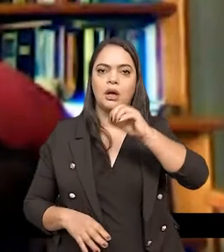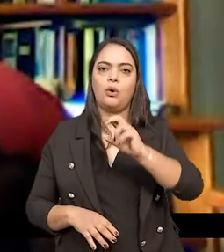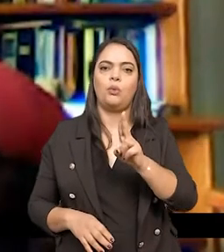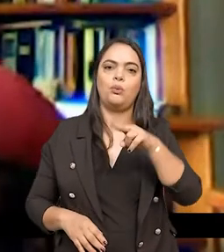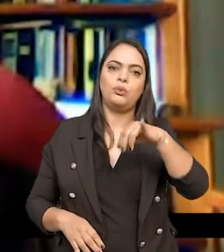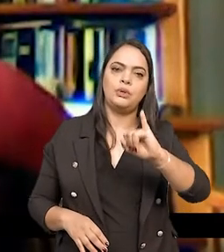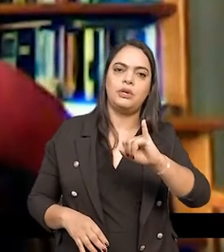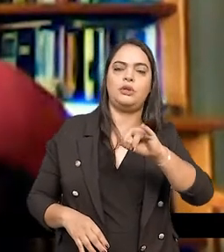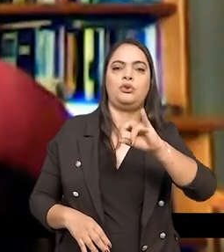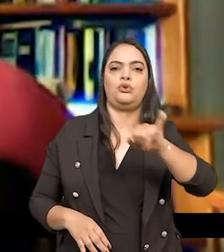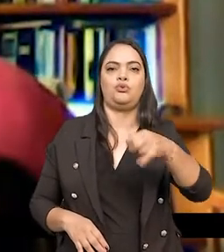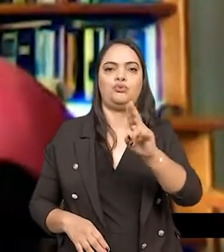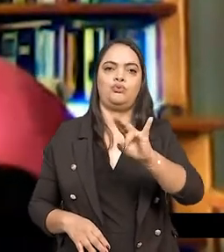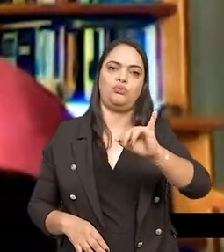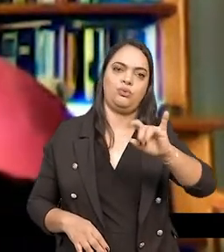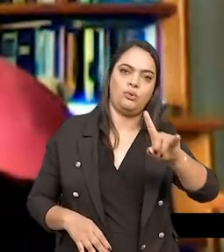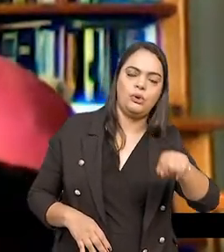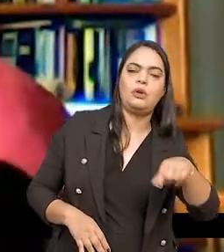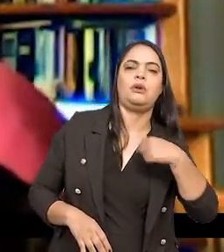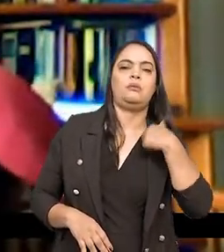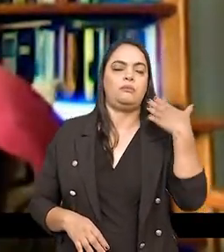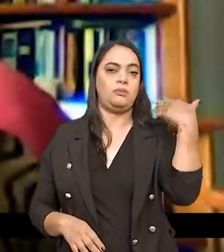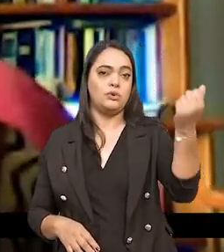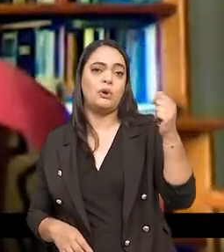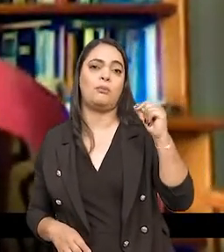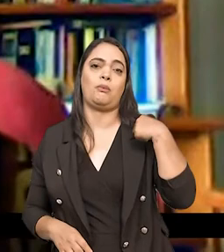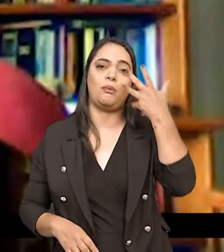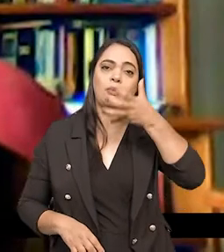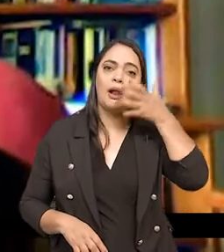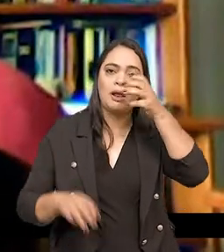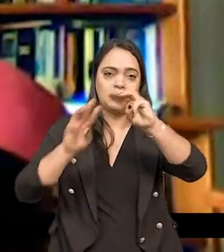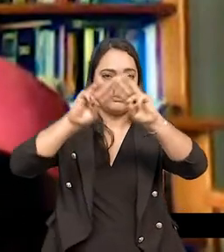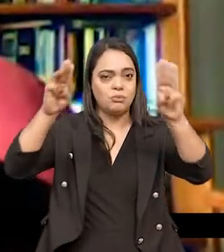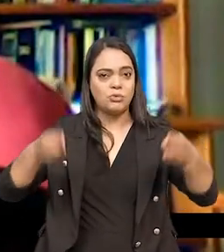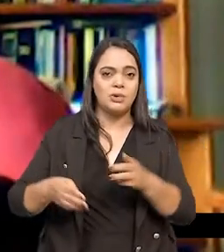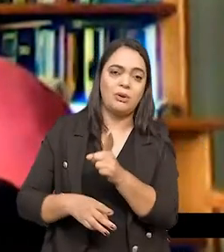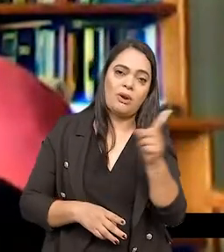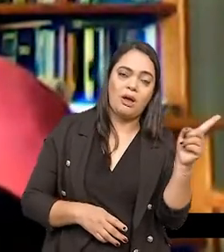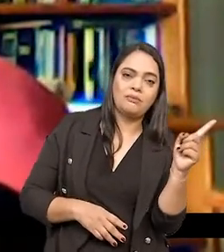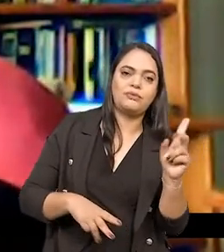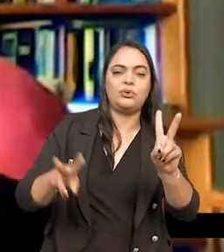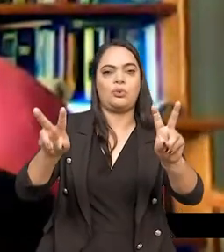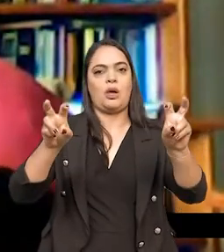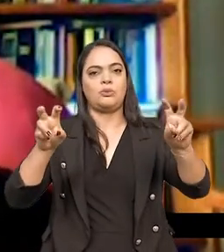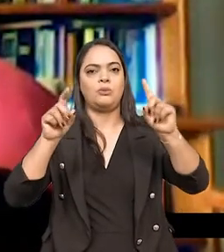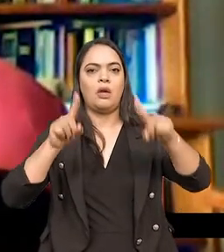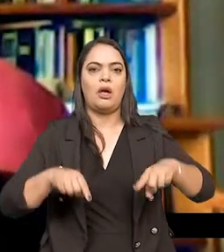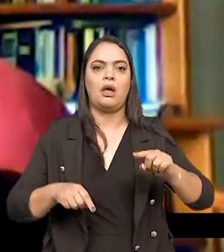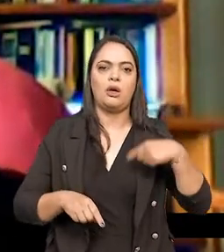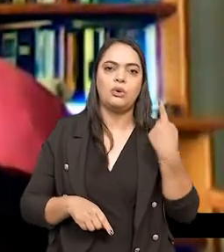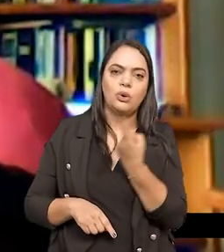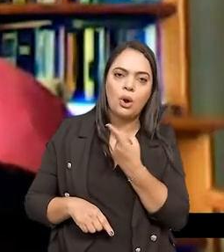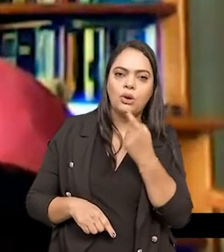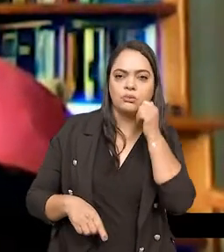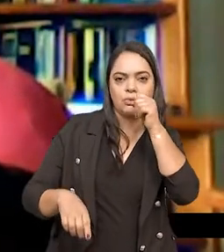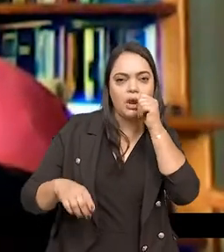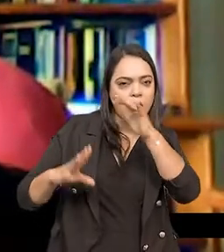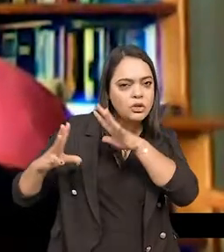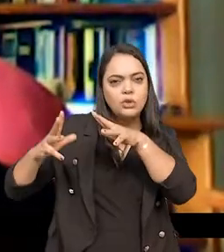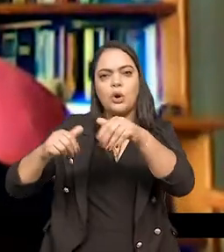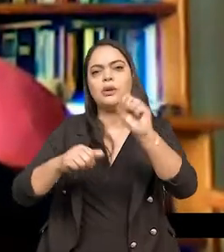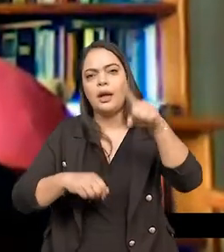num dia que eu estava ocupadíssima para dar uma palestra no museu de lá, que é um museu muito bom, cujo título é Somos Todas